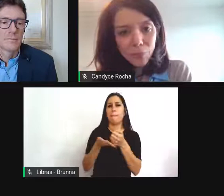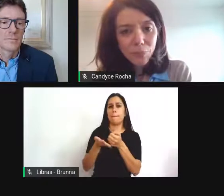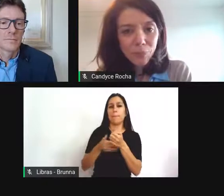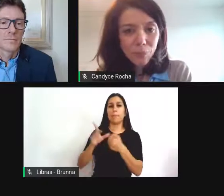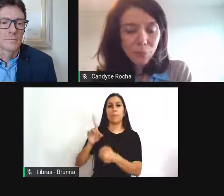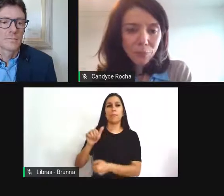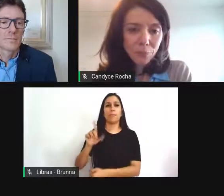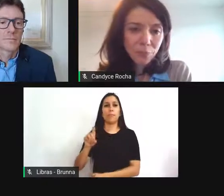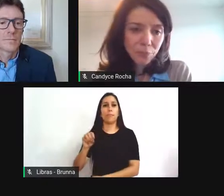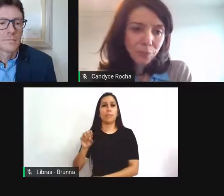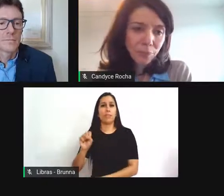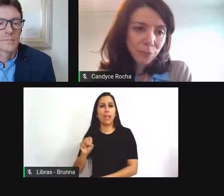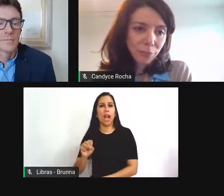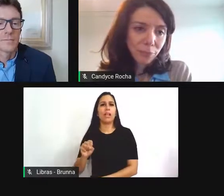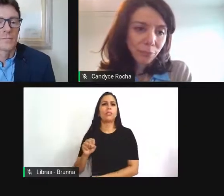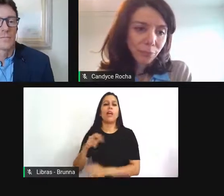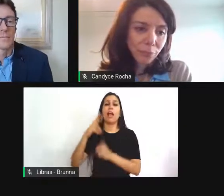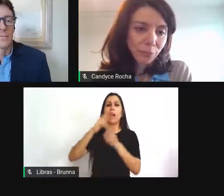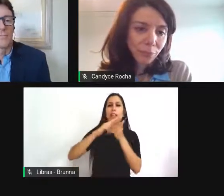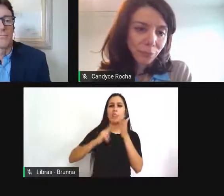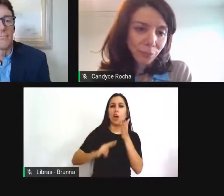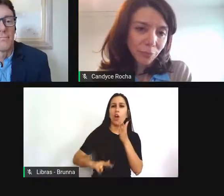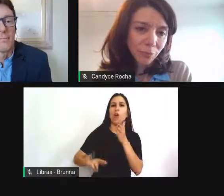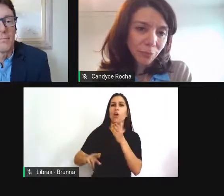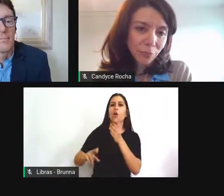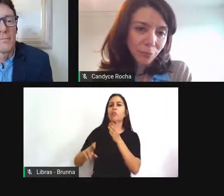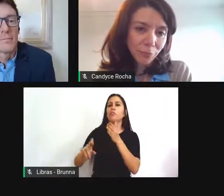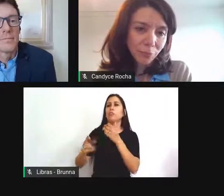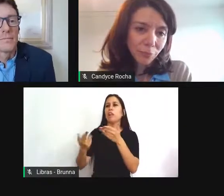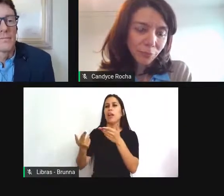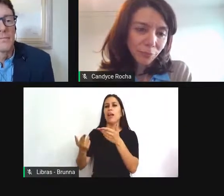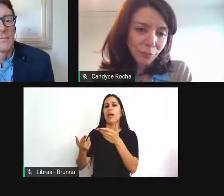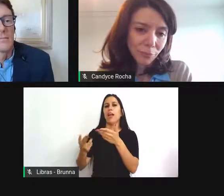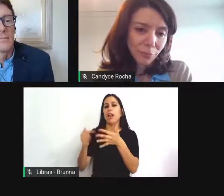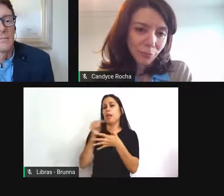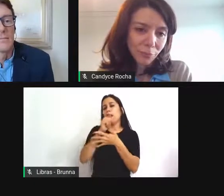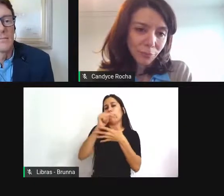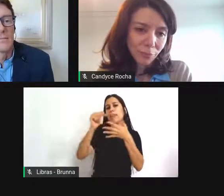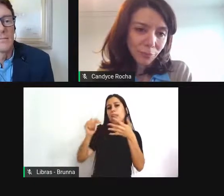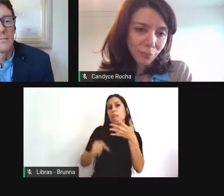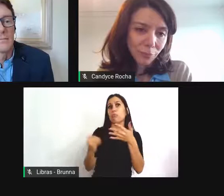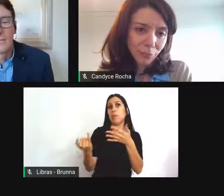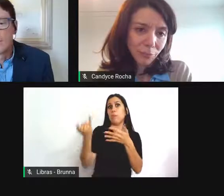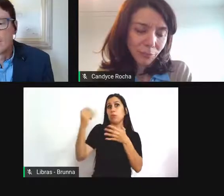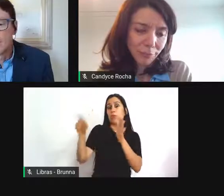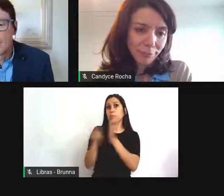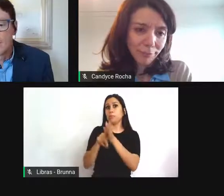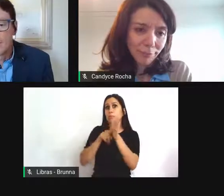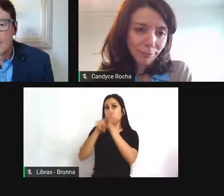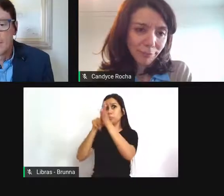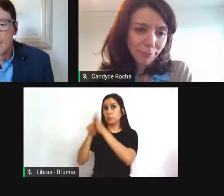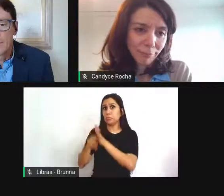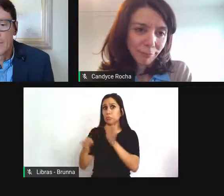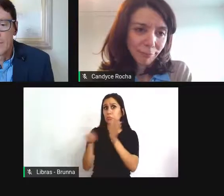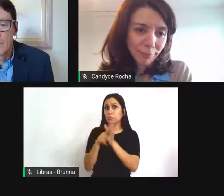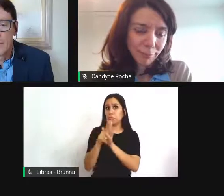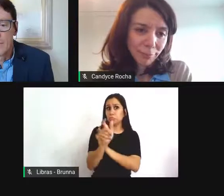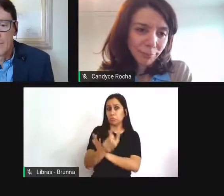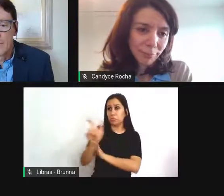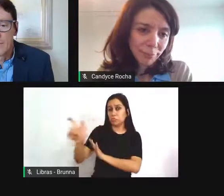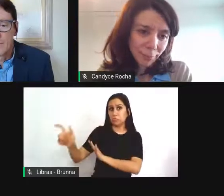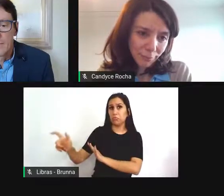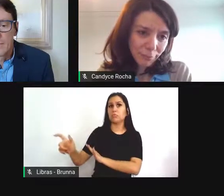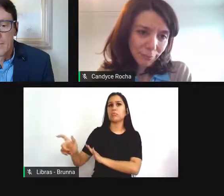colocar relatórios técnicos, ou colocar elementos empíricos da pesquisa que sirvam para outros, conhecer